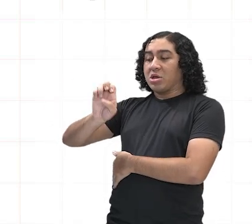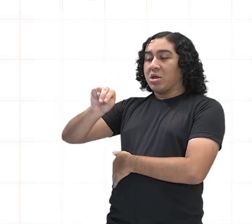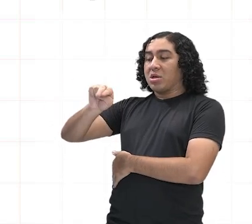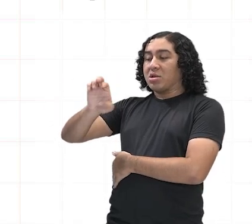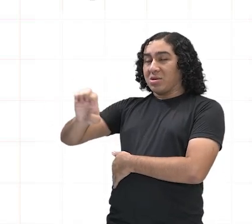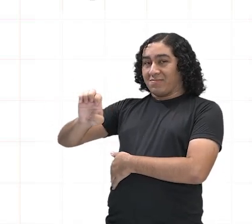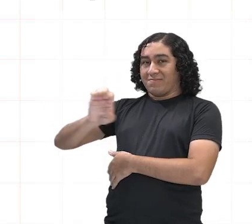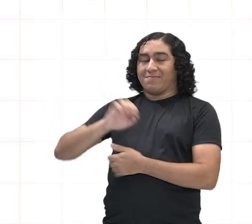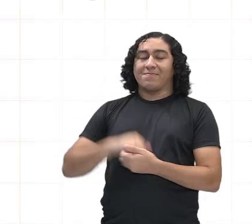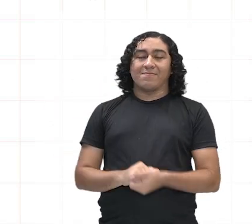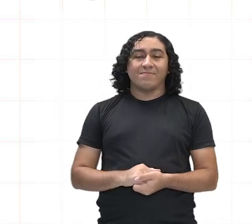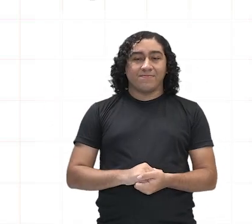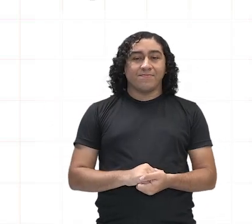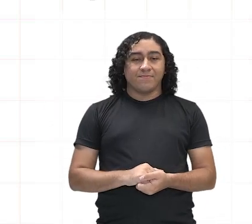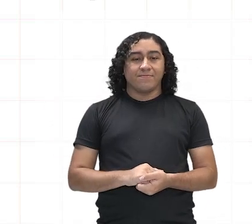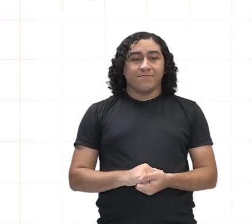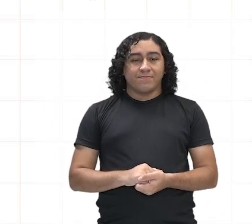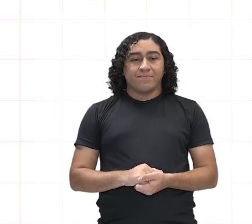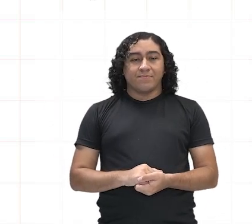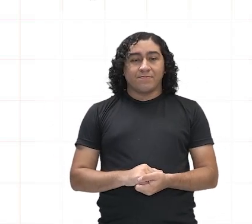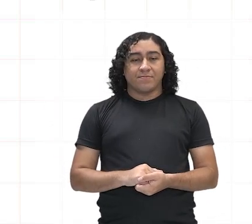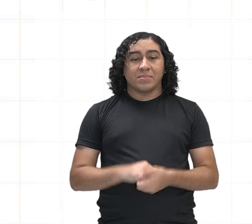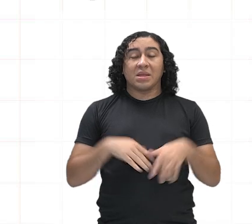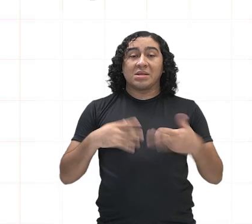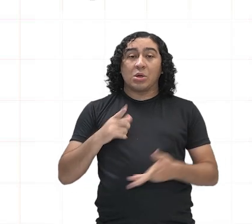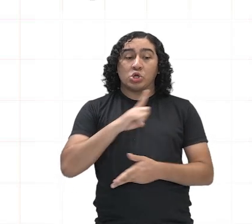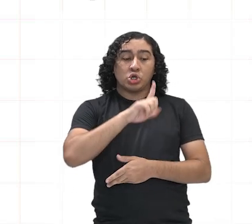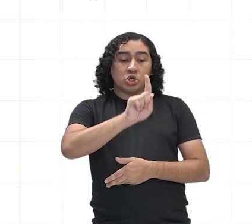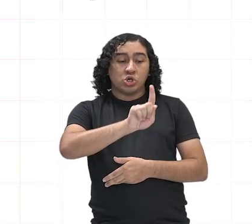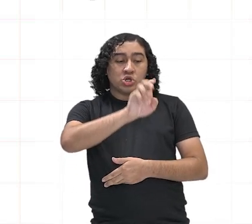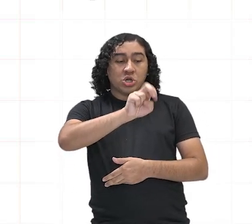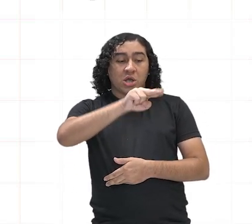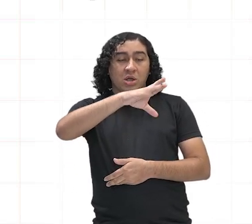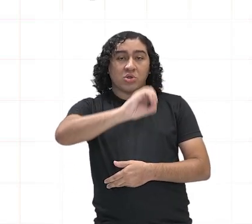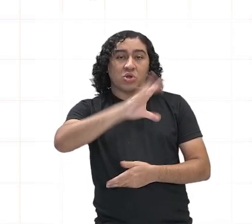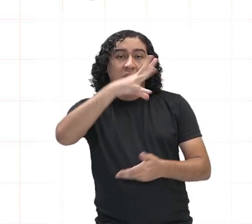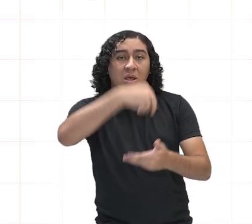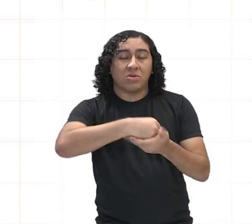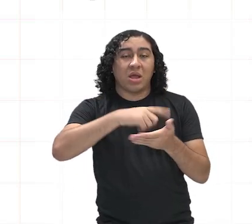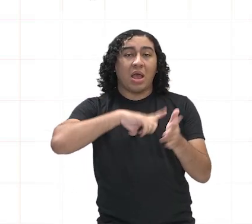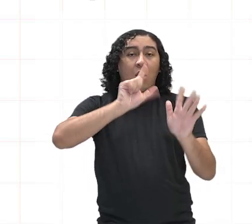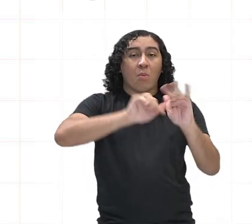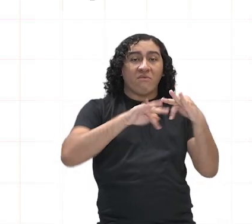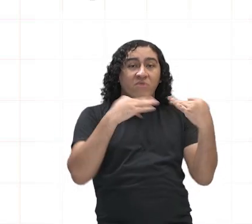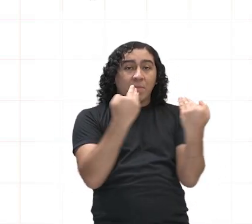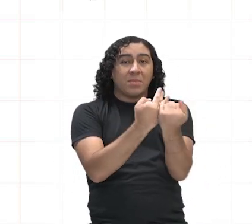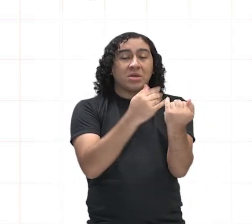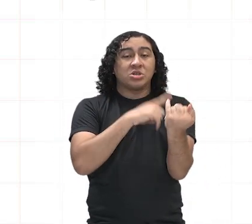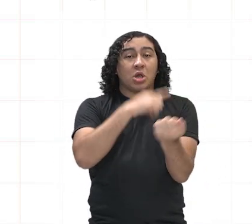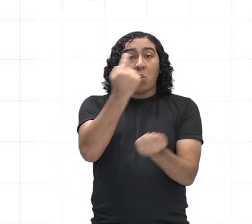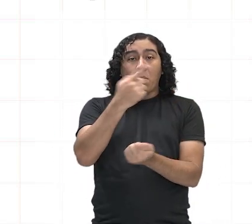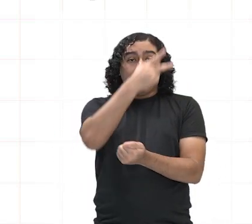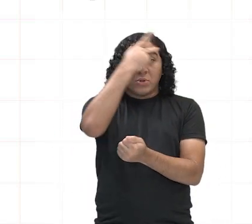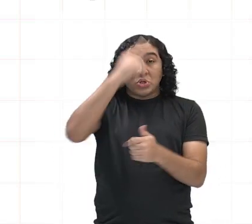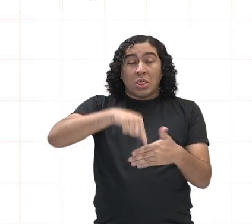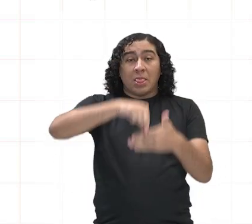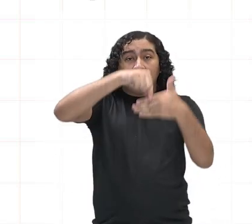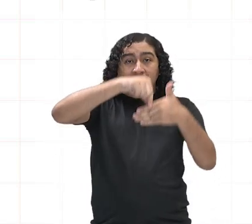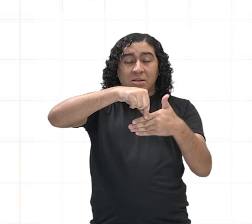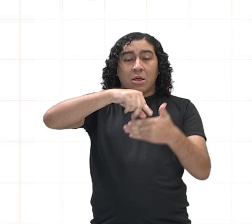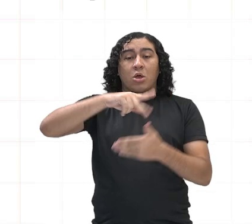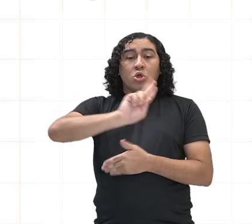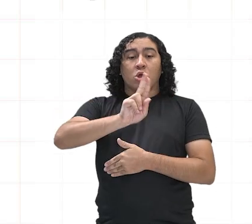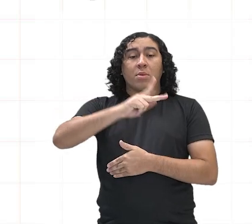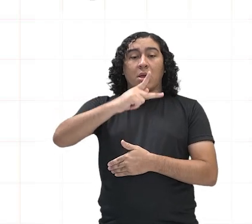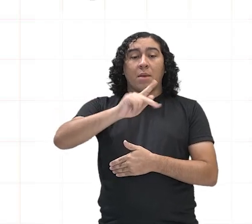tá? Cada geno era formado por uma família, liderada por um chefe, o pater,